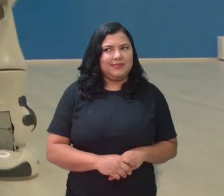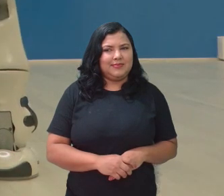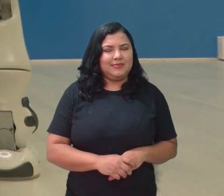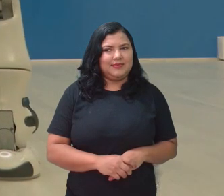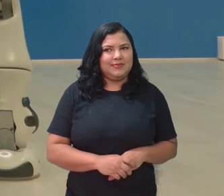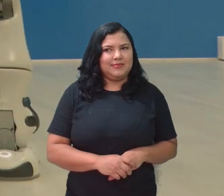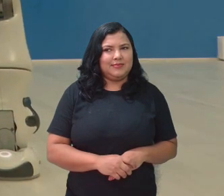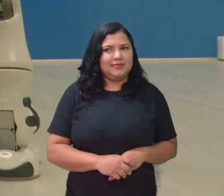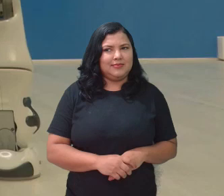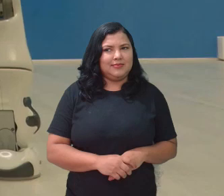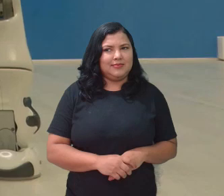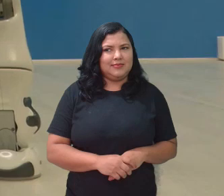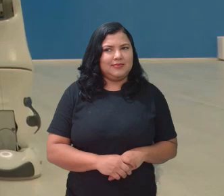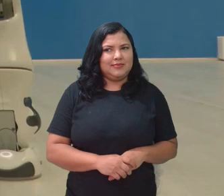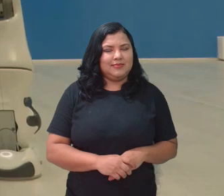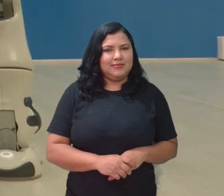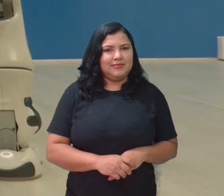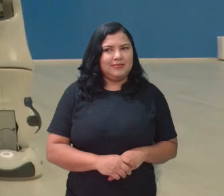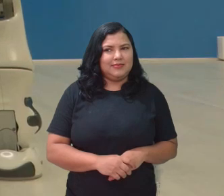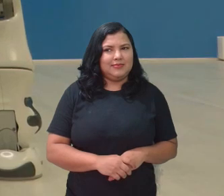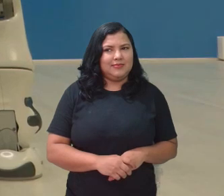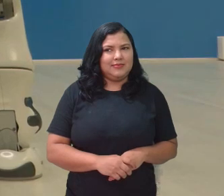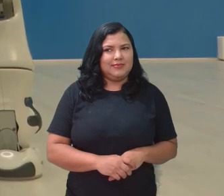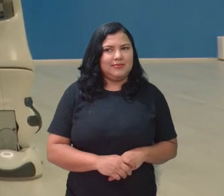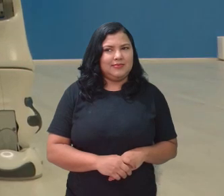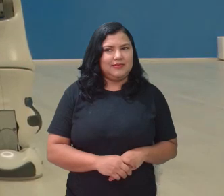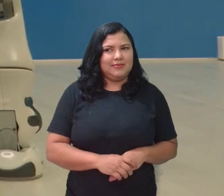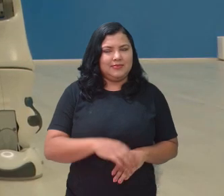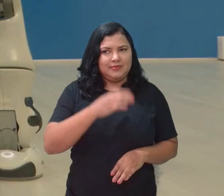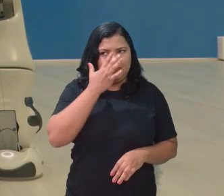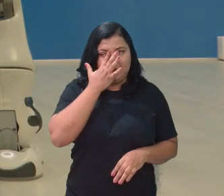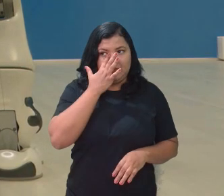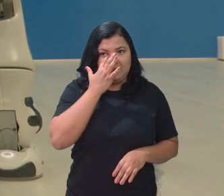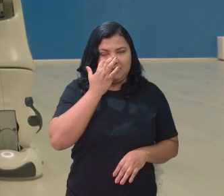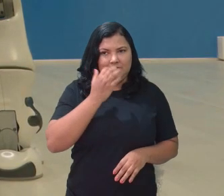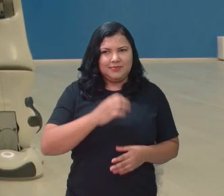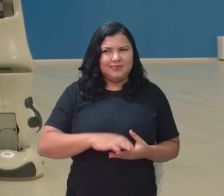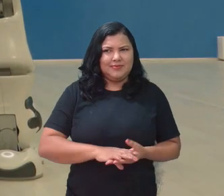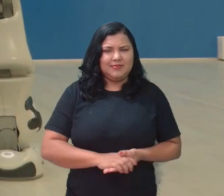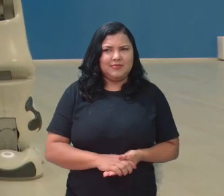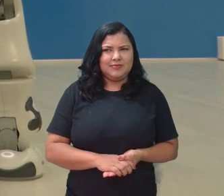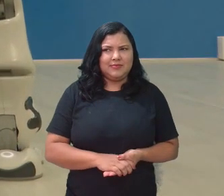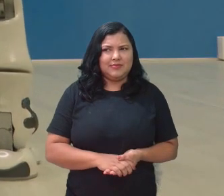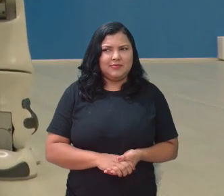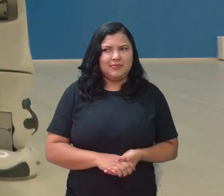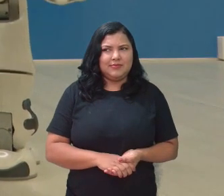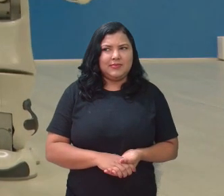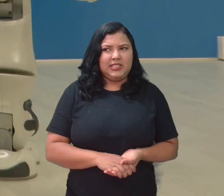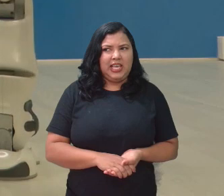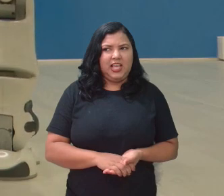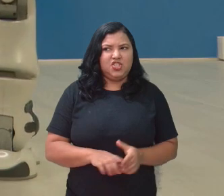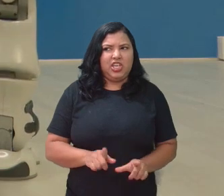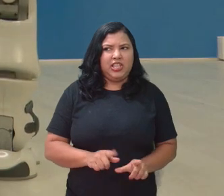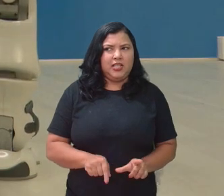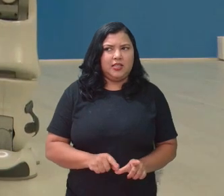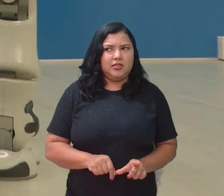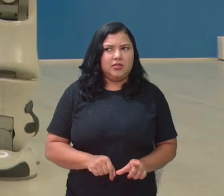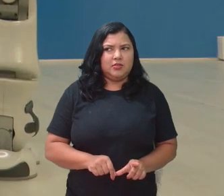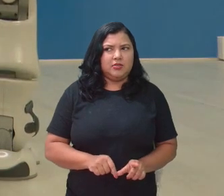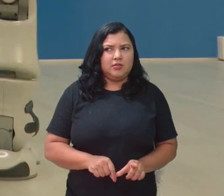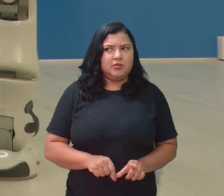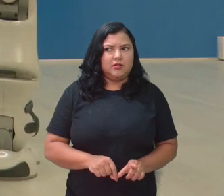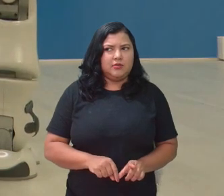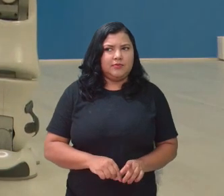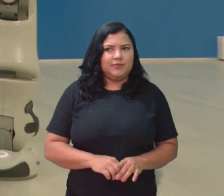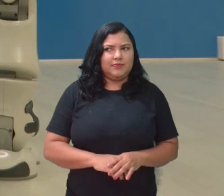discordam. Não foi com um homem de nariz falso que sua mulher casou. Não foi um pai de